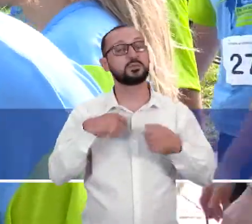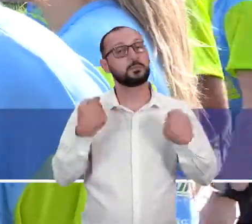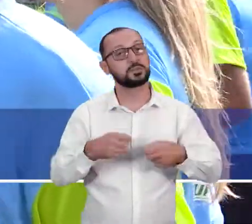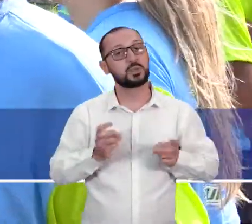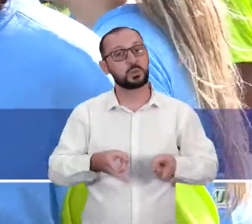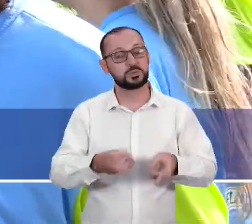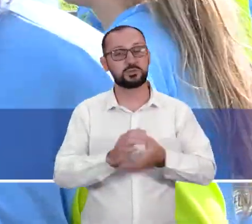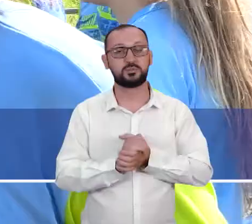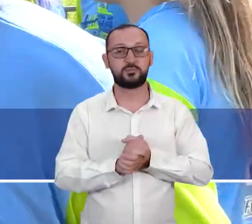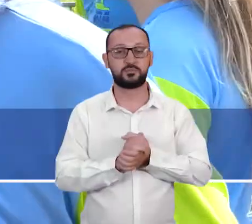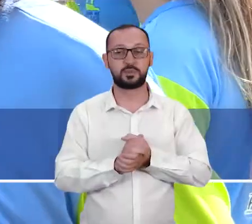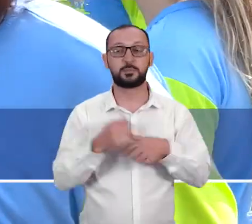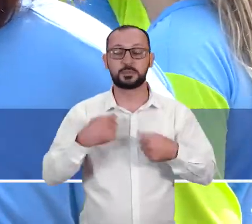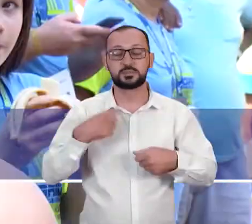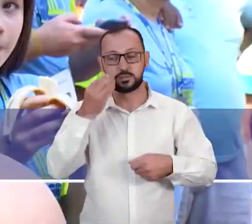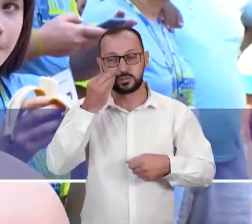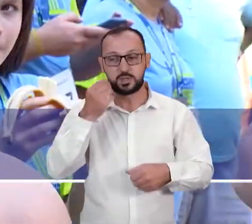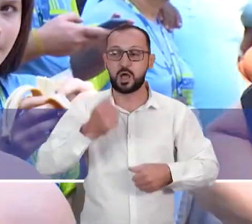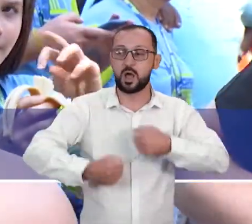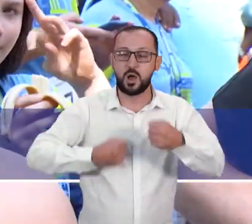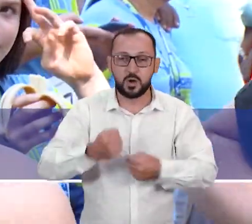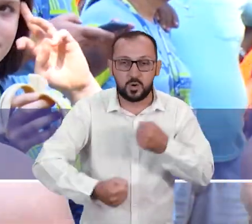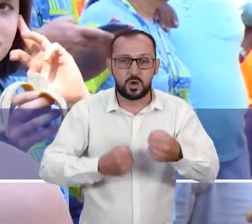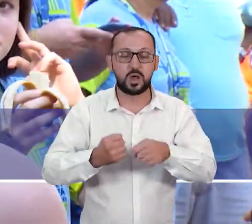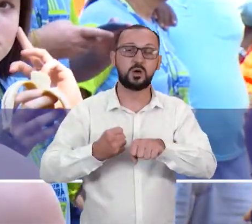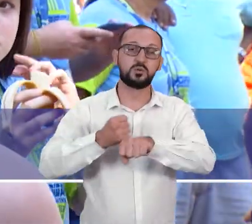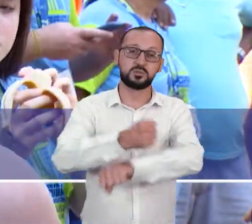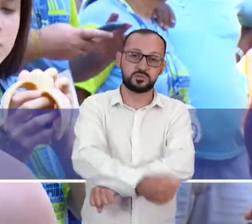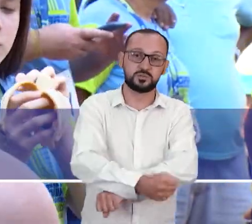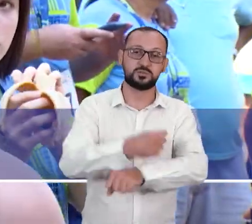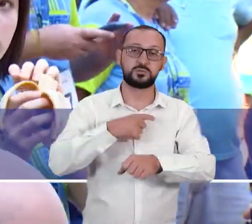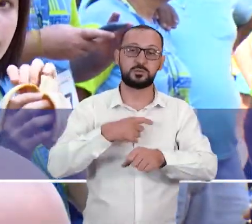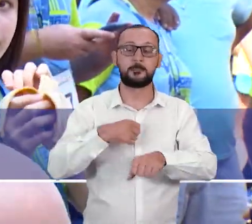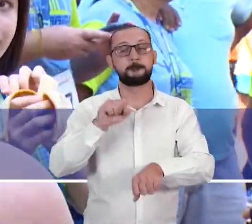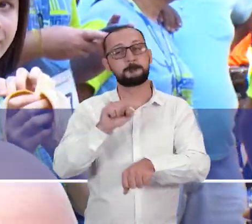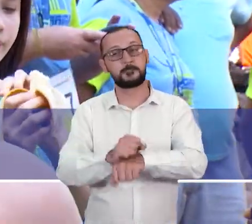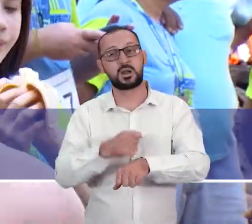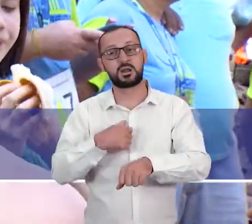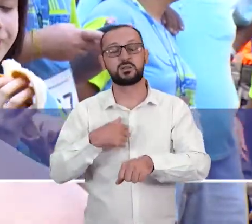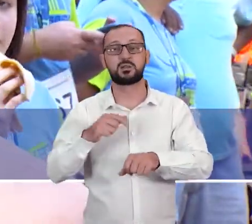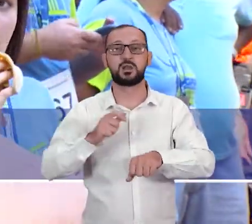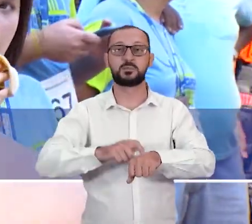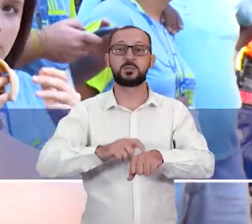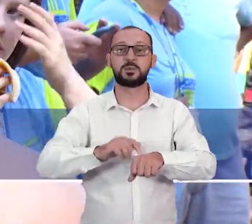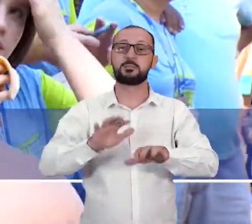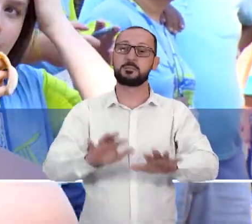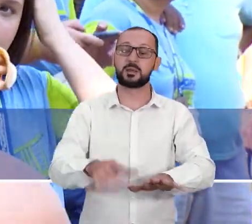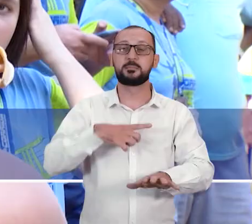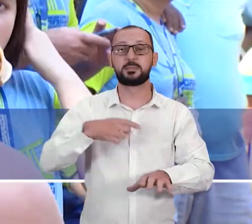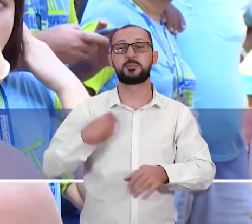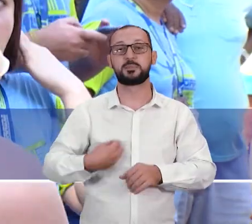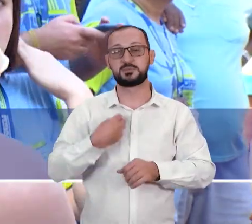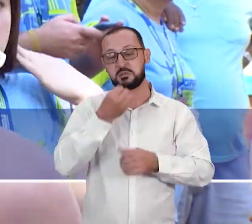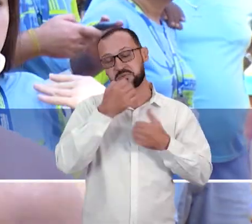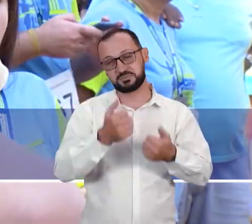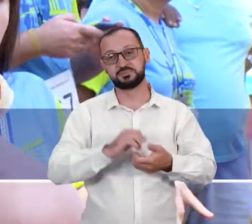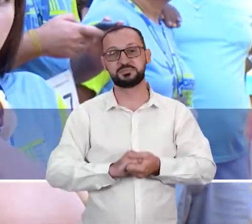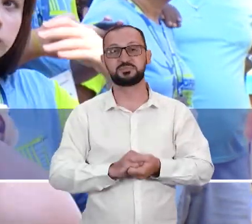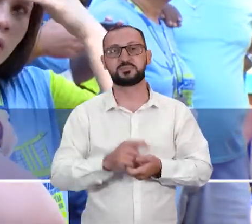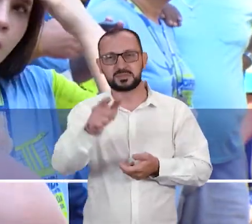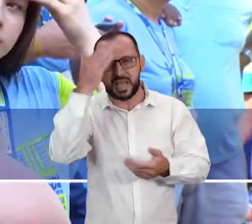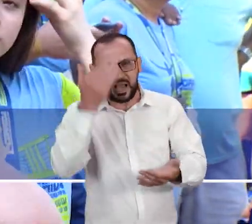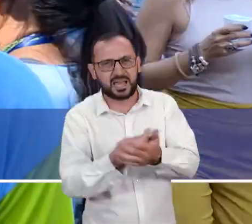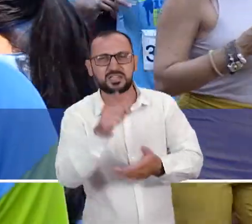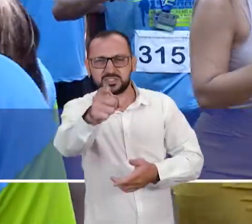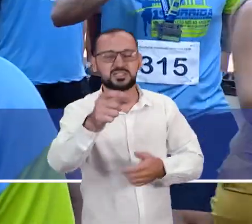na verdade nós temos que continuar com isso. Tem que tentar correr, tem que fazer um esforço, sair da zona de conforto, pelo menos para participar,